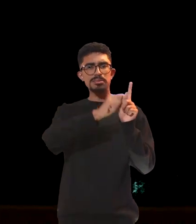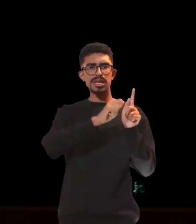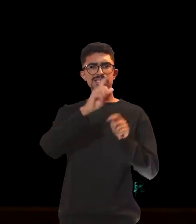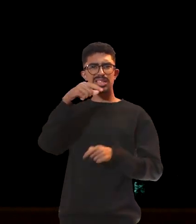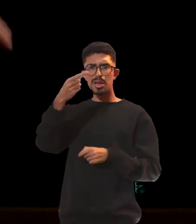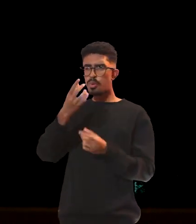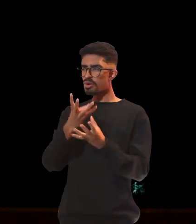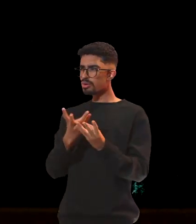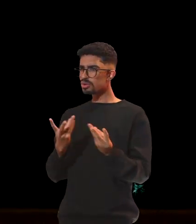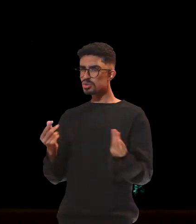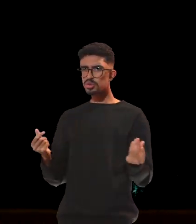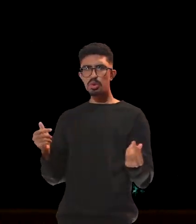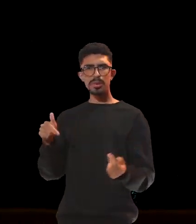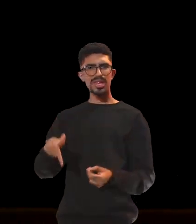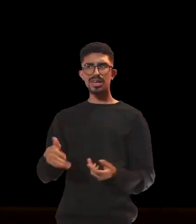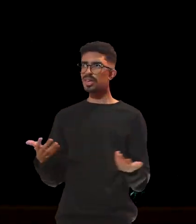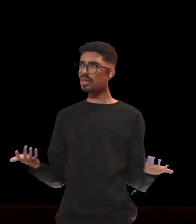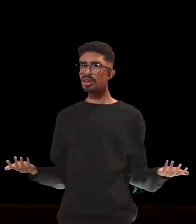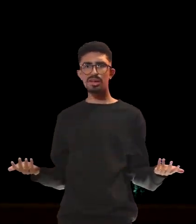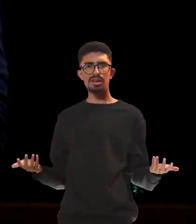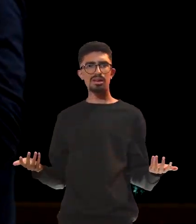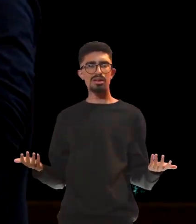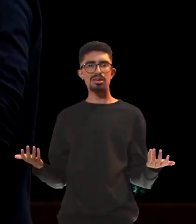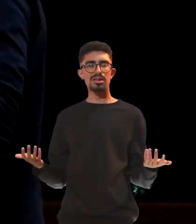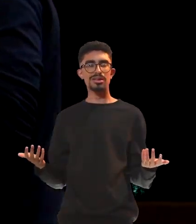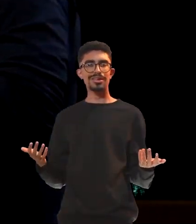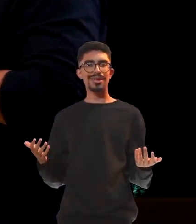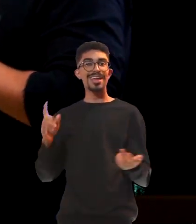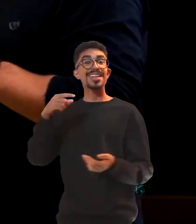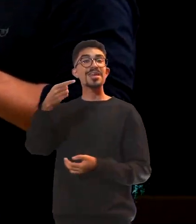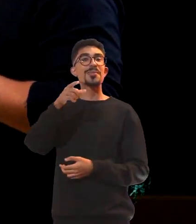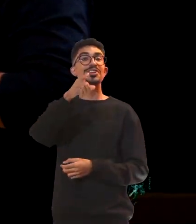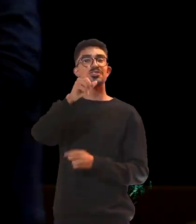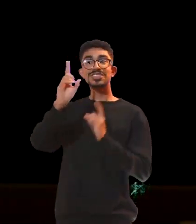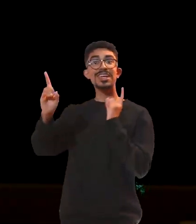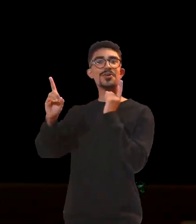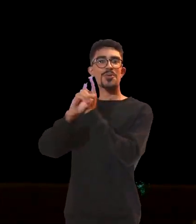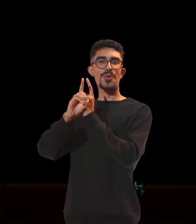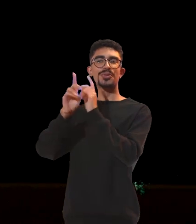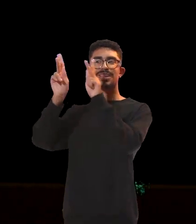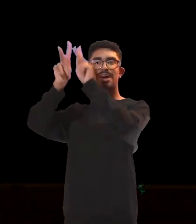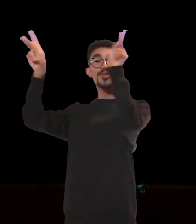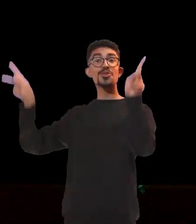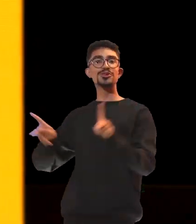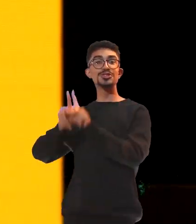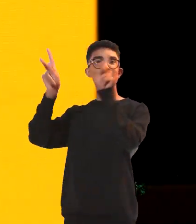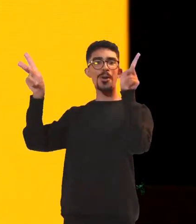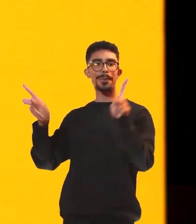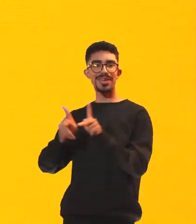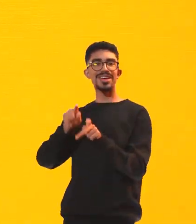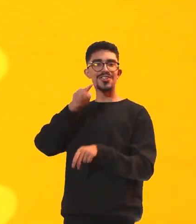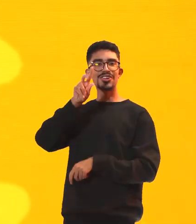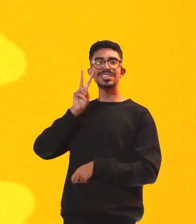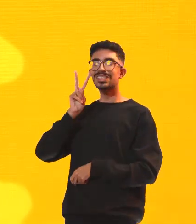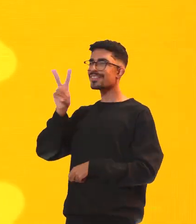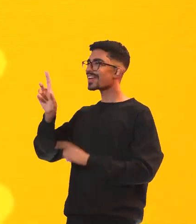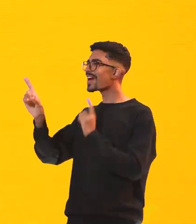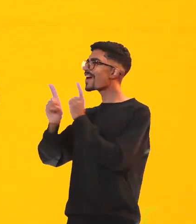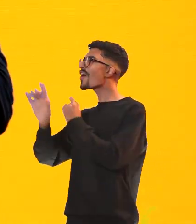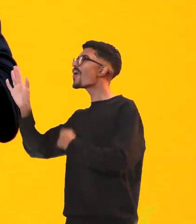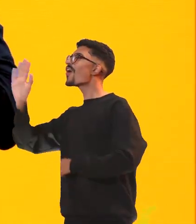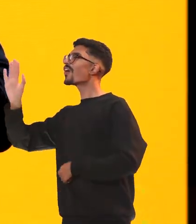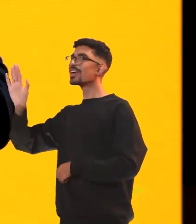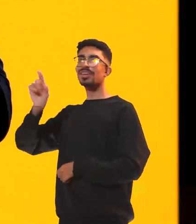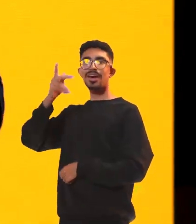vida está diferente. Aí você encontra no shopping, tá vindo a pessoa assim, ó, ela vira, vai para o outro lado, sai correndo quase.